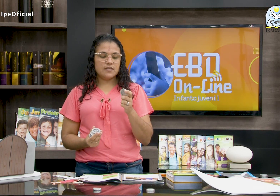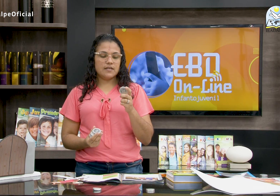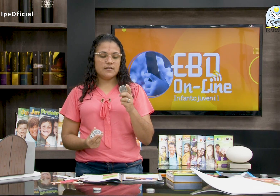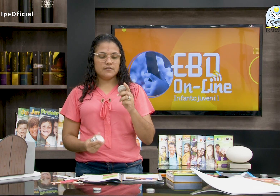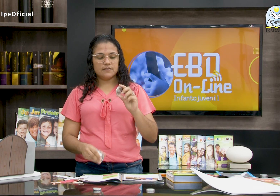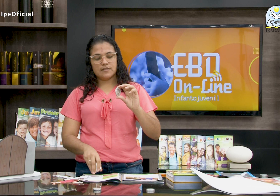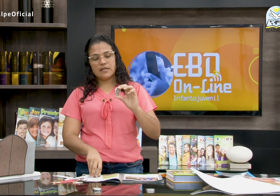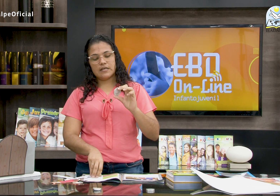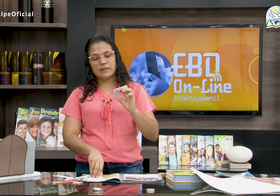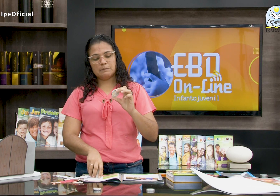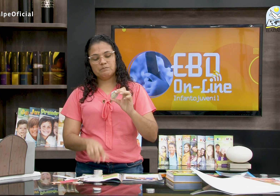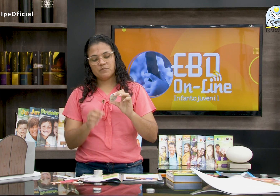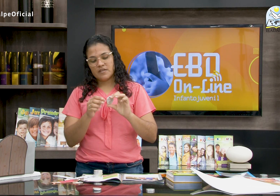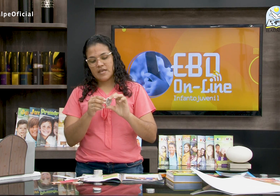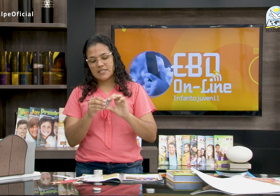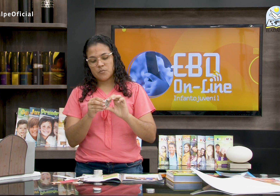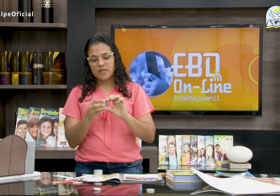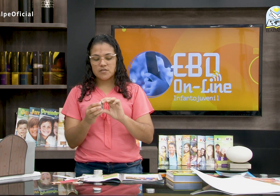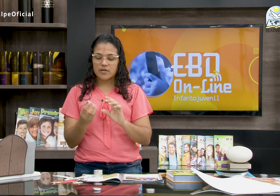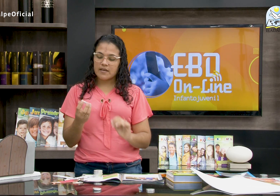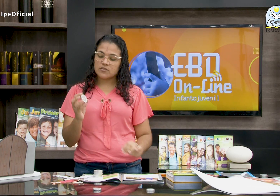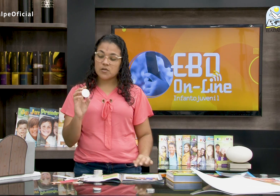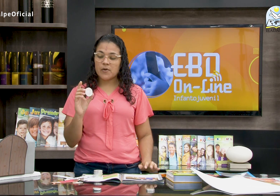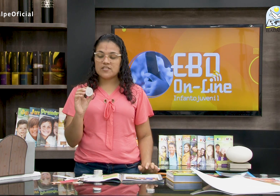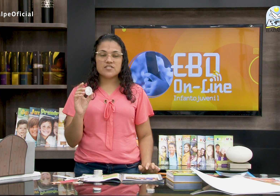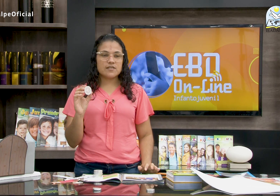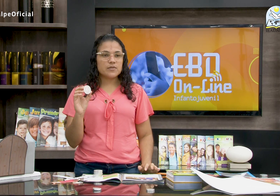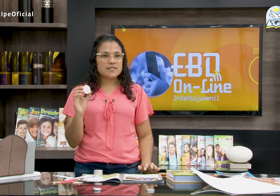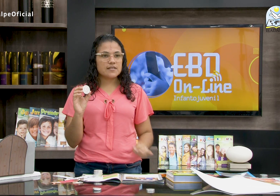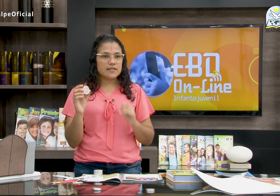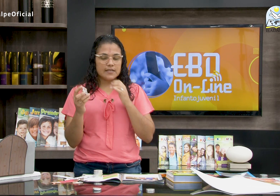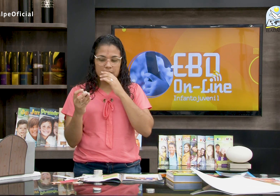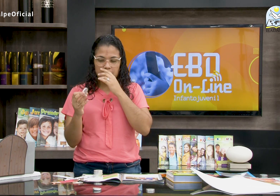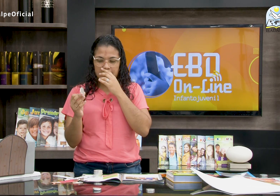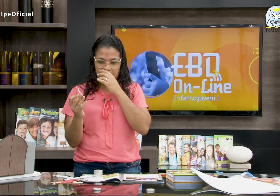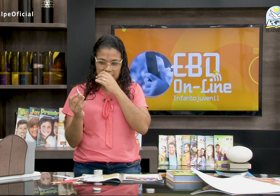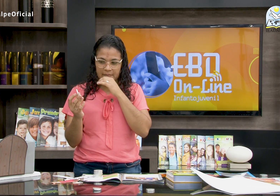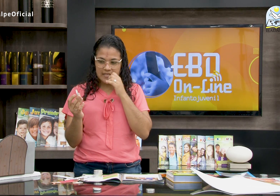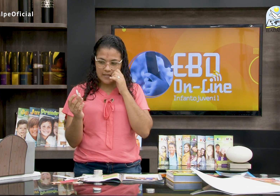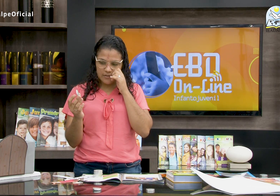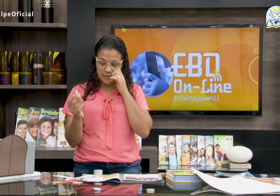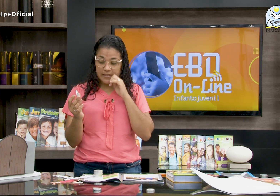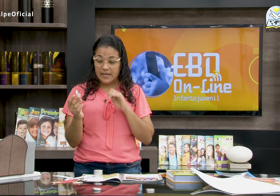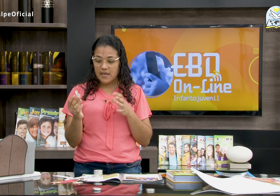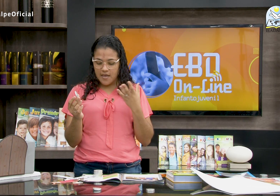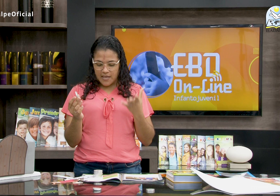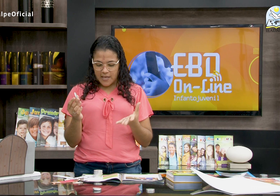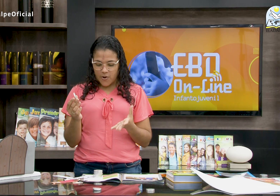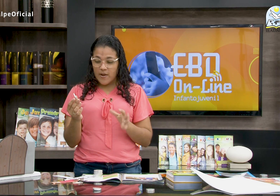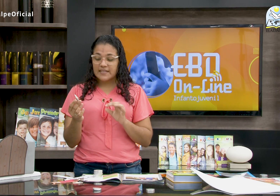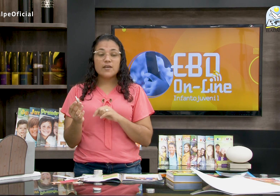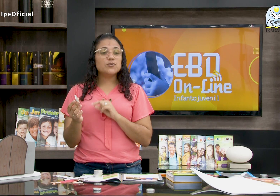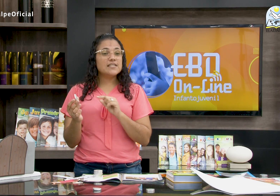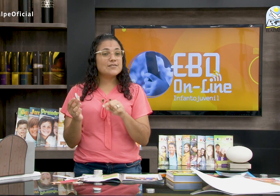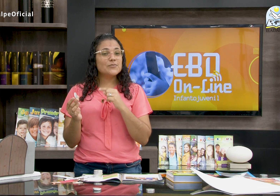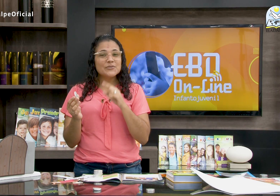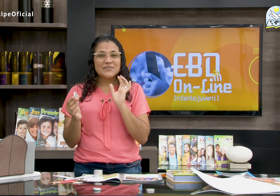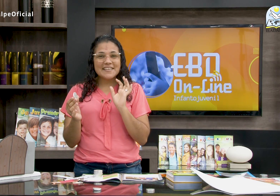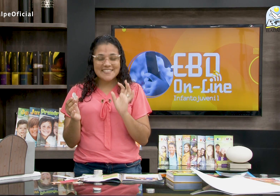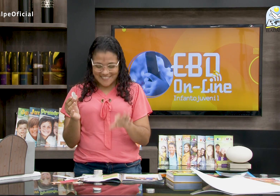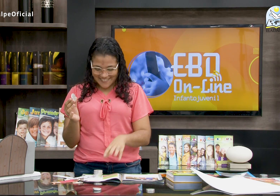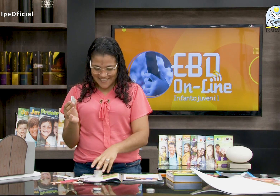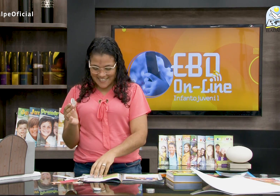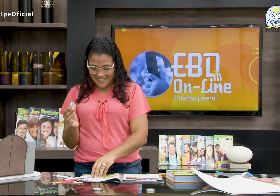que tinha na... Essas moedas são moedas de segurança que tinha em uma empresa que eu trabalhei. E eu guardei e utilizo